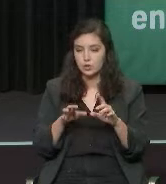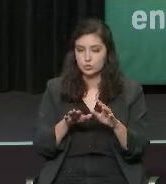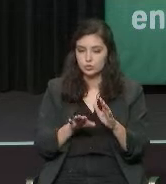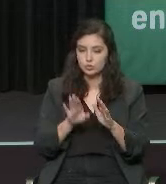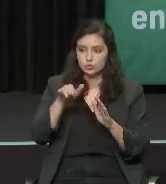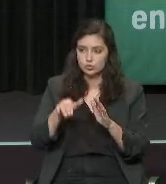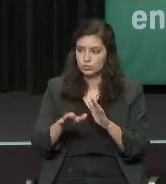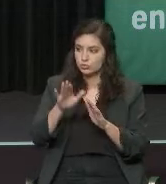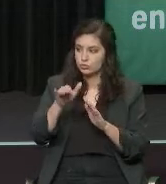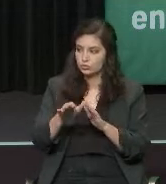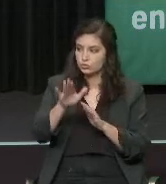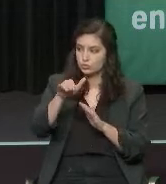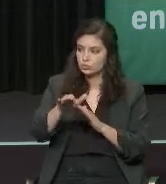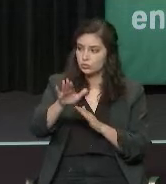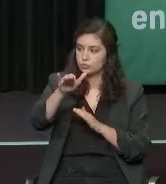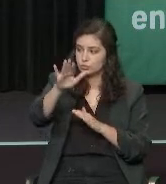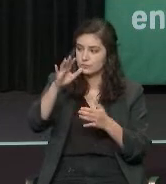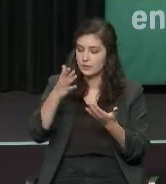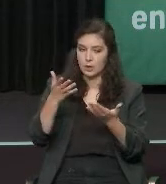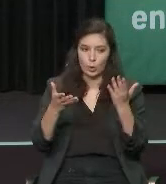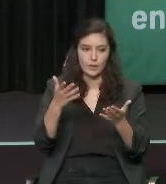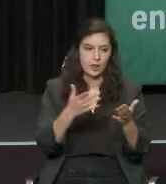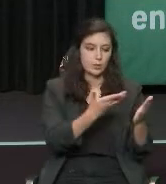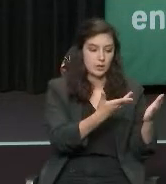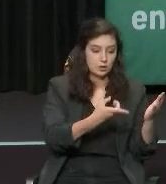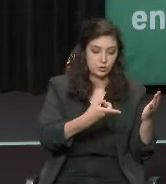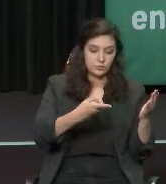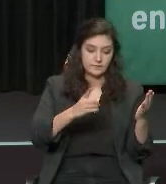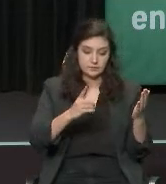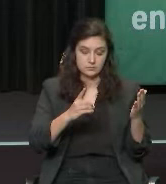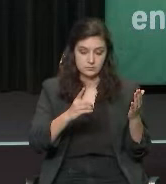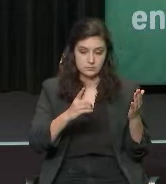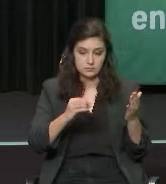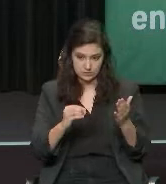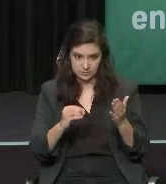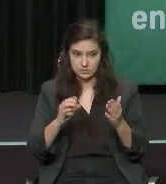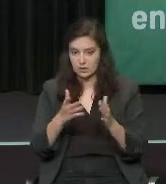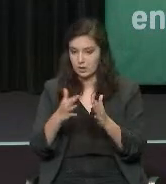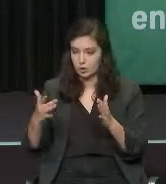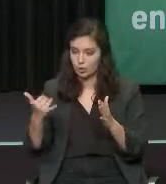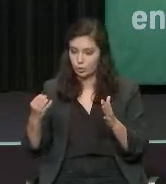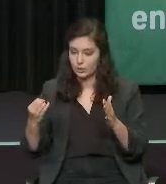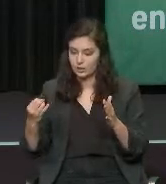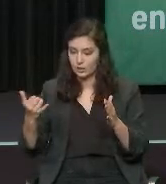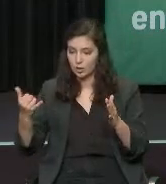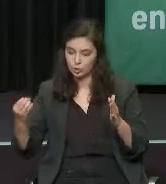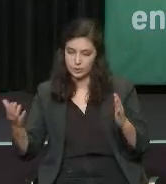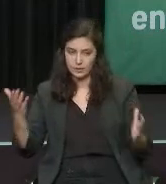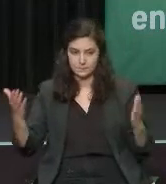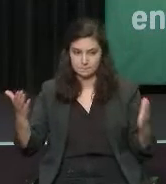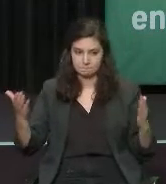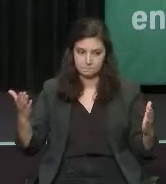crescimento atmosférico flutuando dentro deste mesmo período, entre 1960